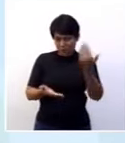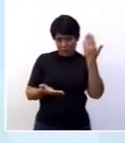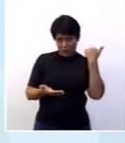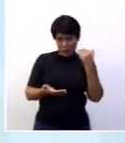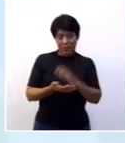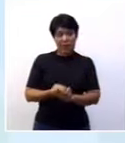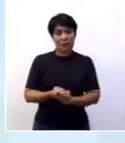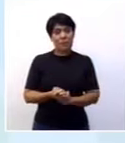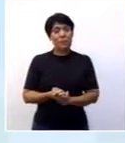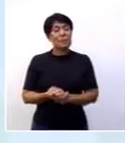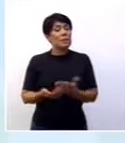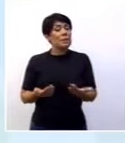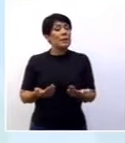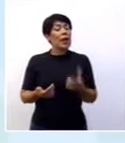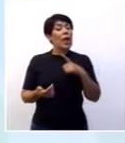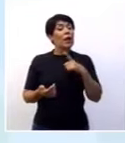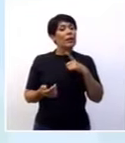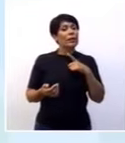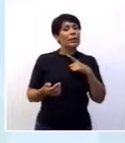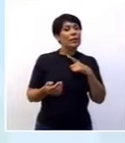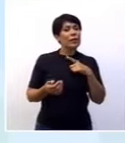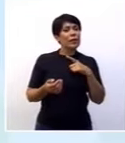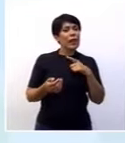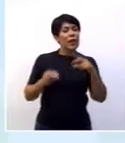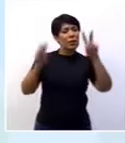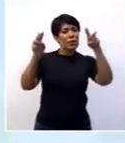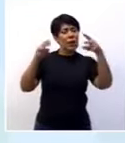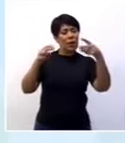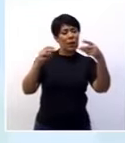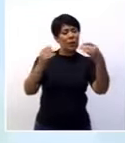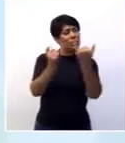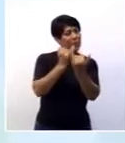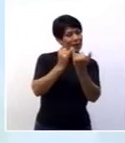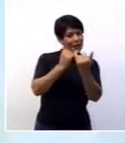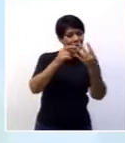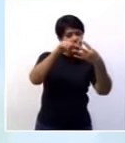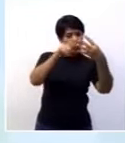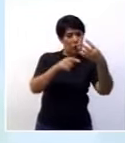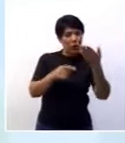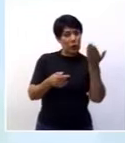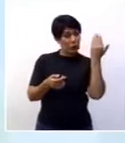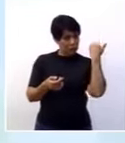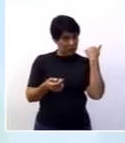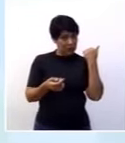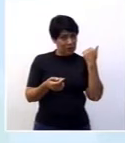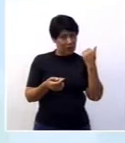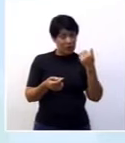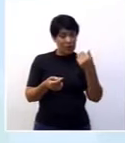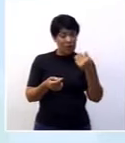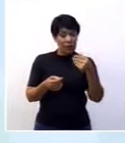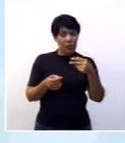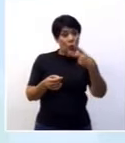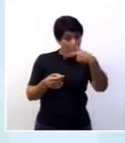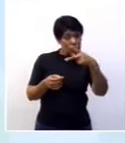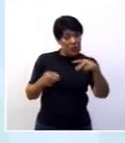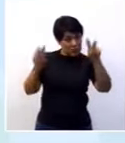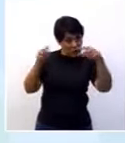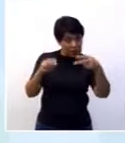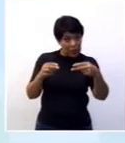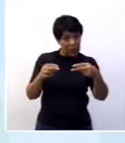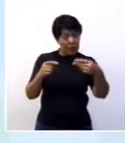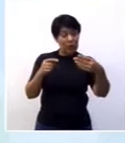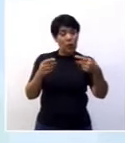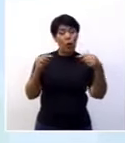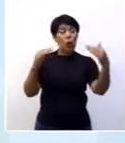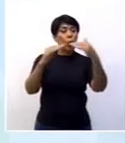Né? Existe uma aproximação temática? O tema do que você escreveu bate com o A, o